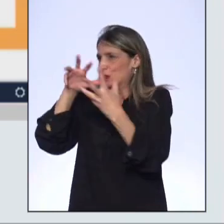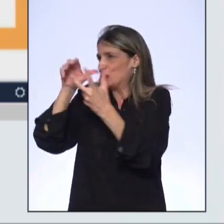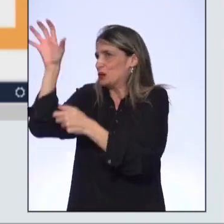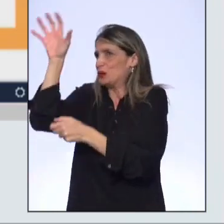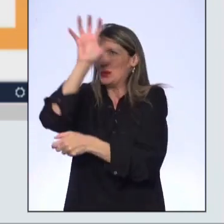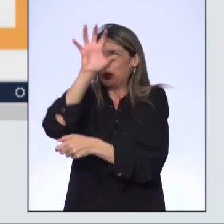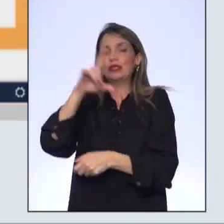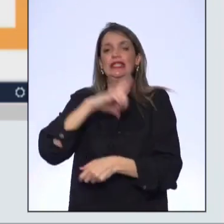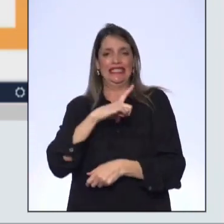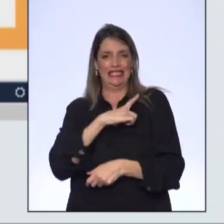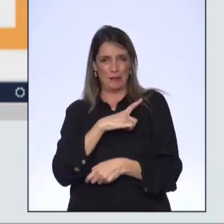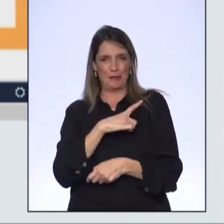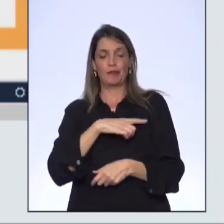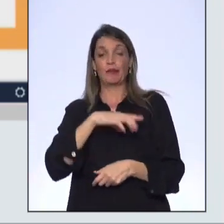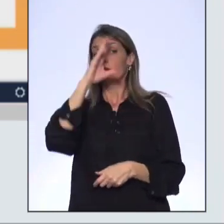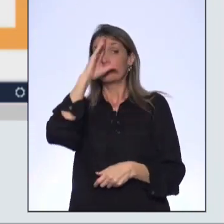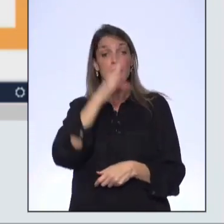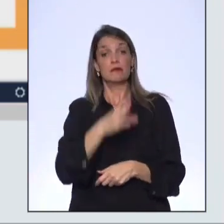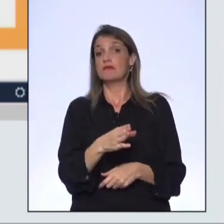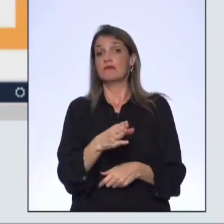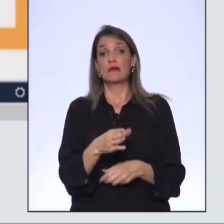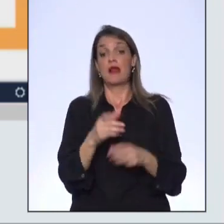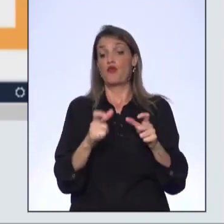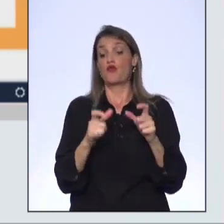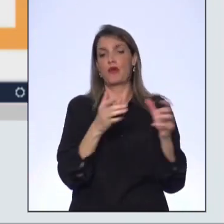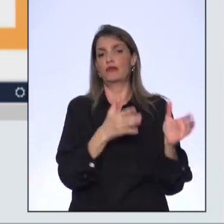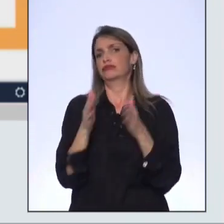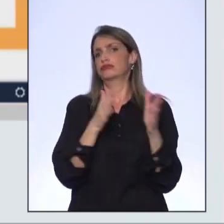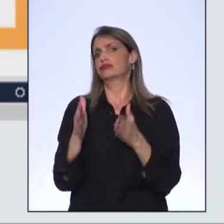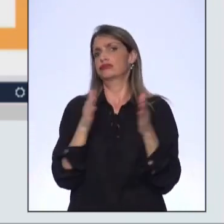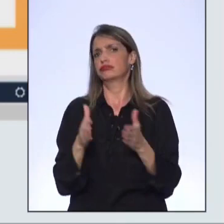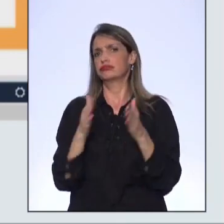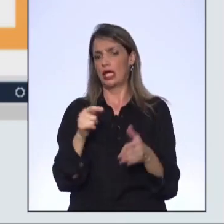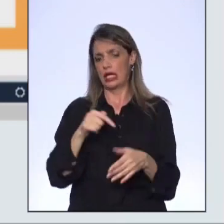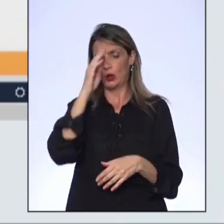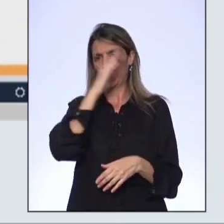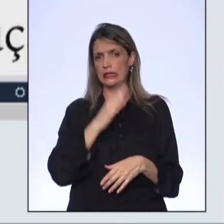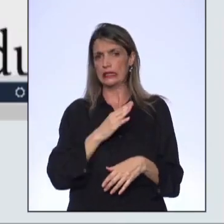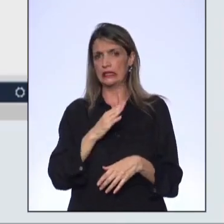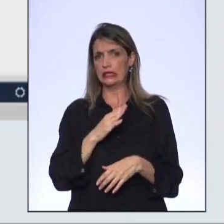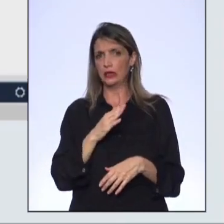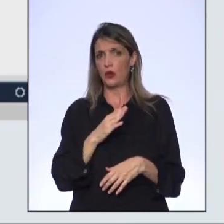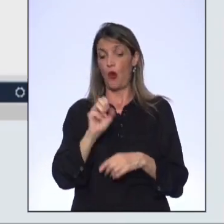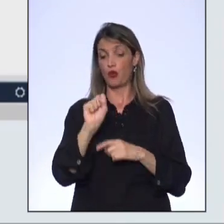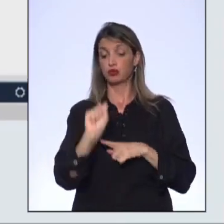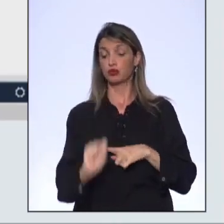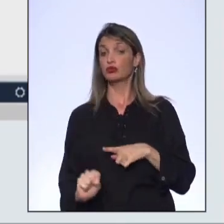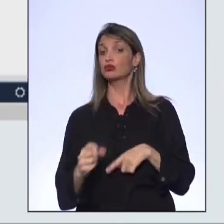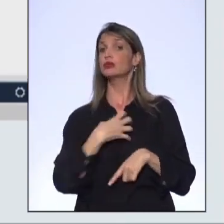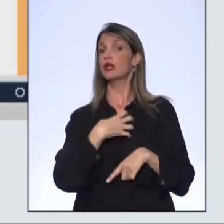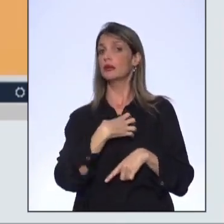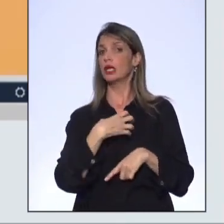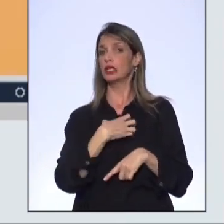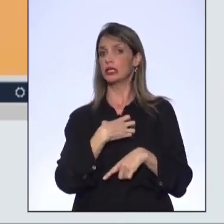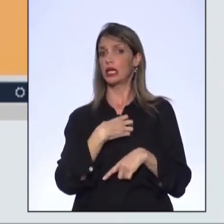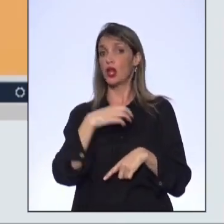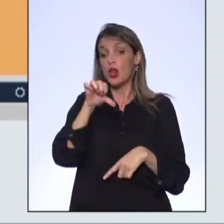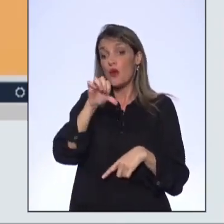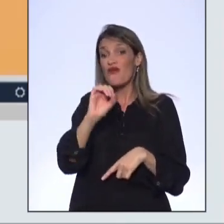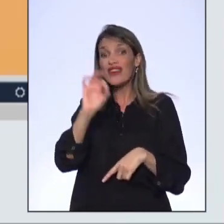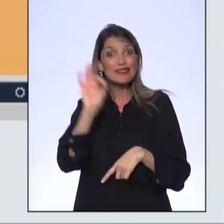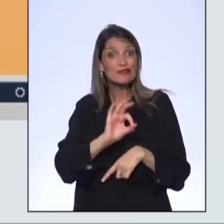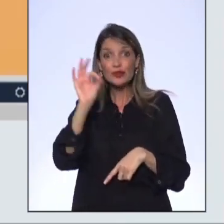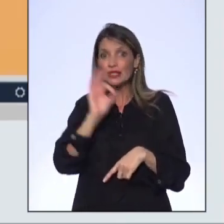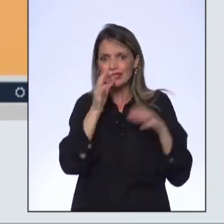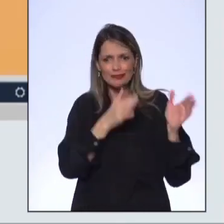O principal local de produção de cacau no Brasil foi a região sul da Bahia, responsável naquela época por 90%